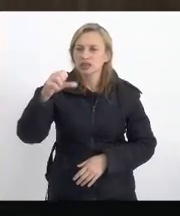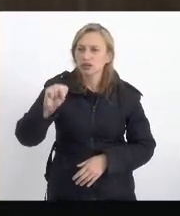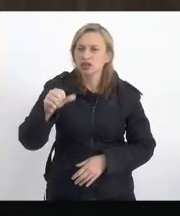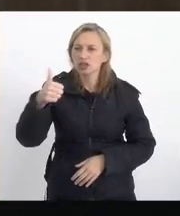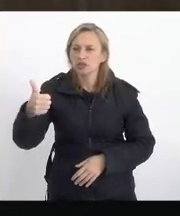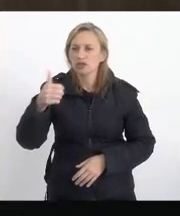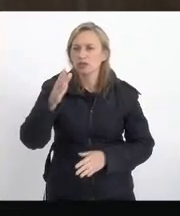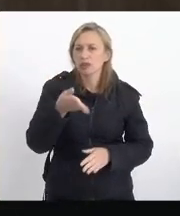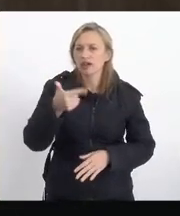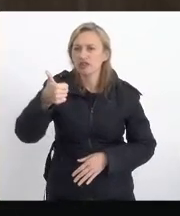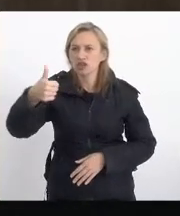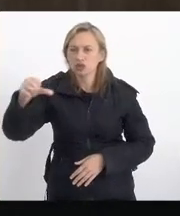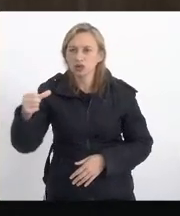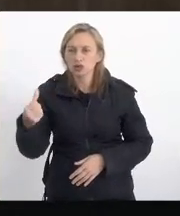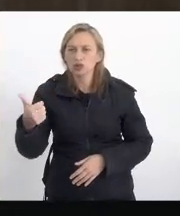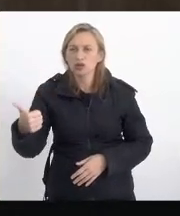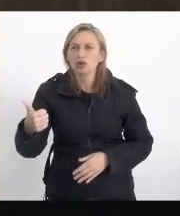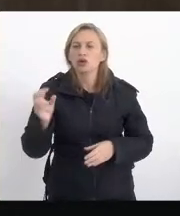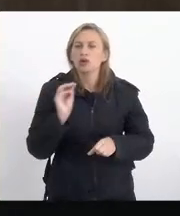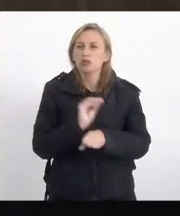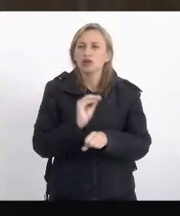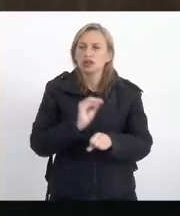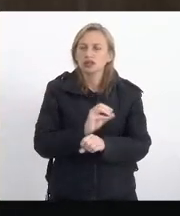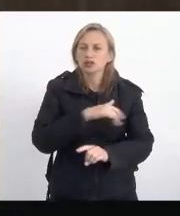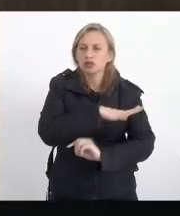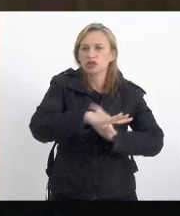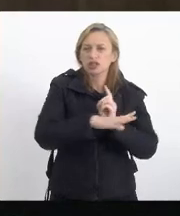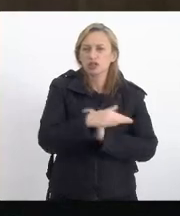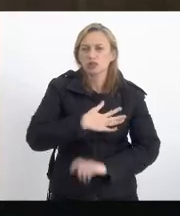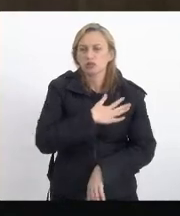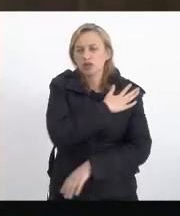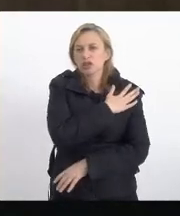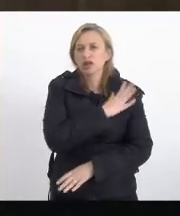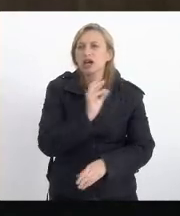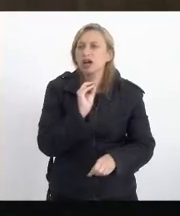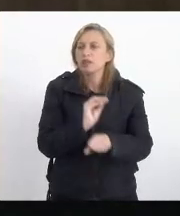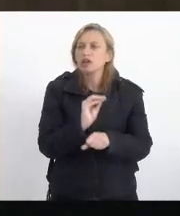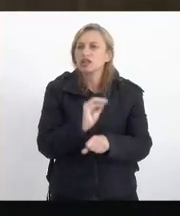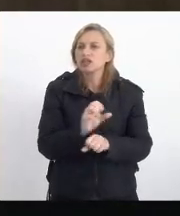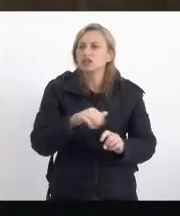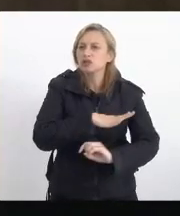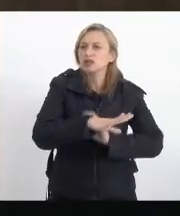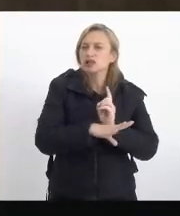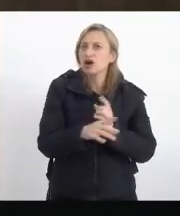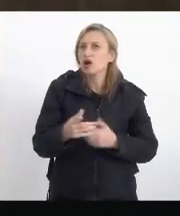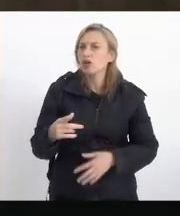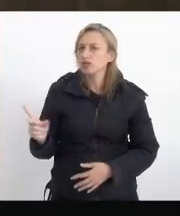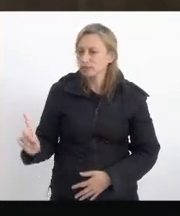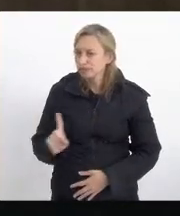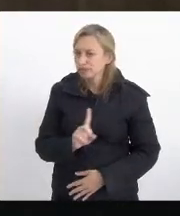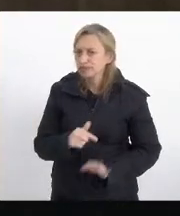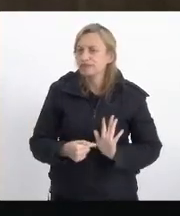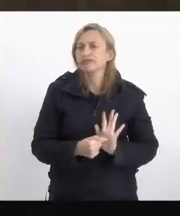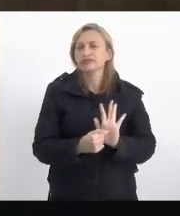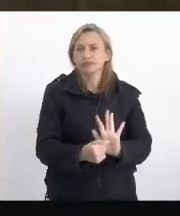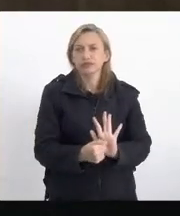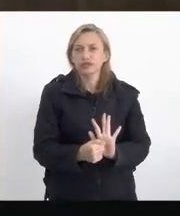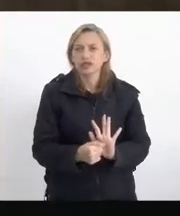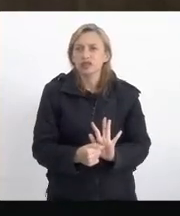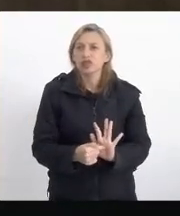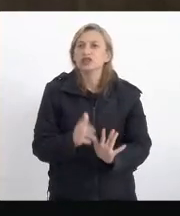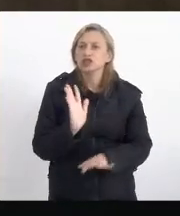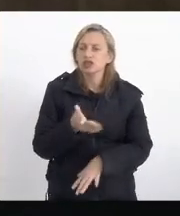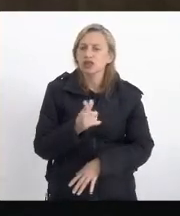5.181/21, que fala de proteção social aos militares, a proteção social, eu venho aqui mostrar que ela